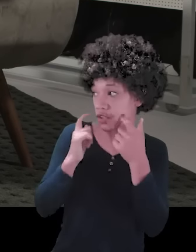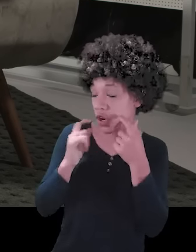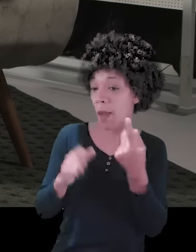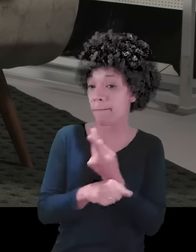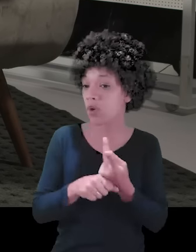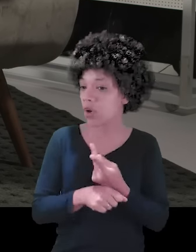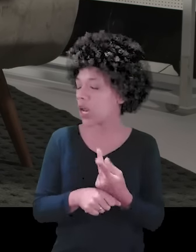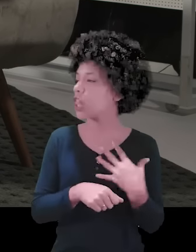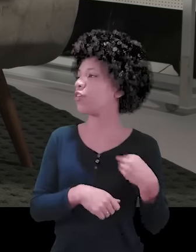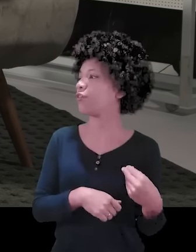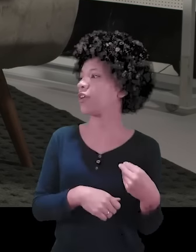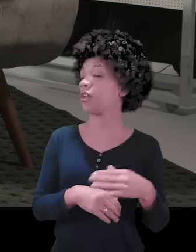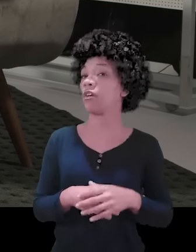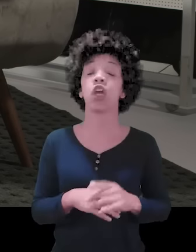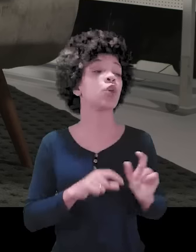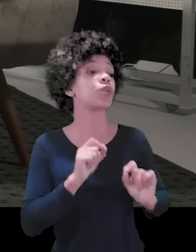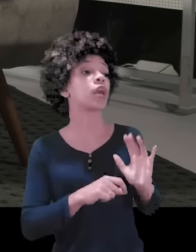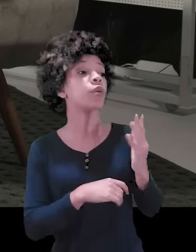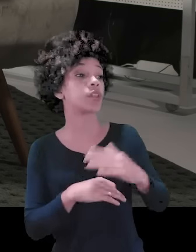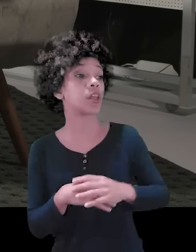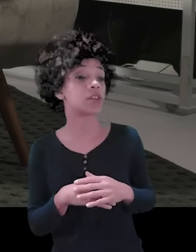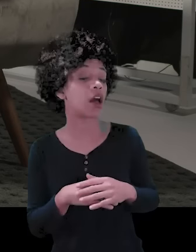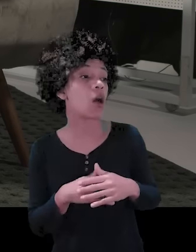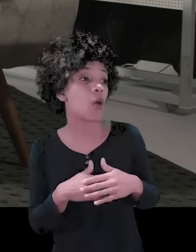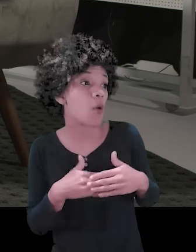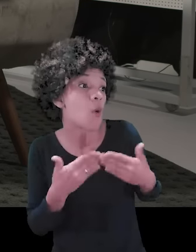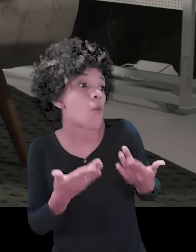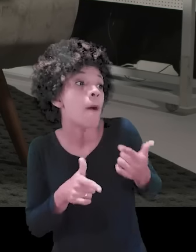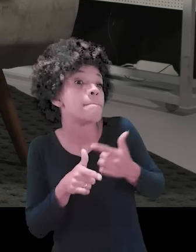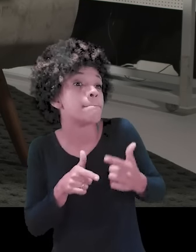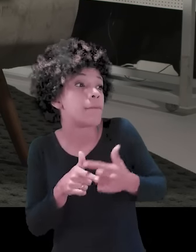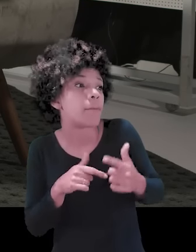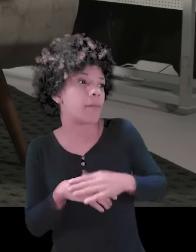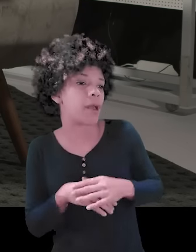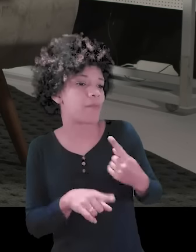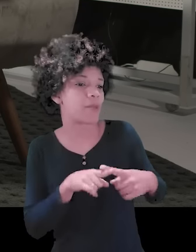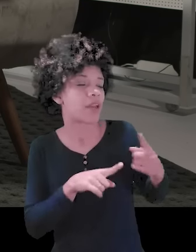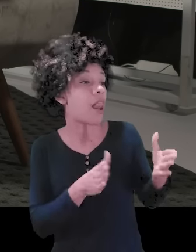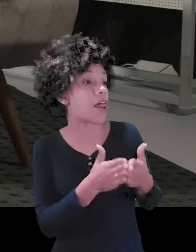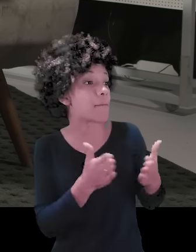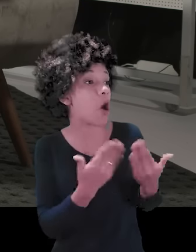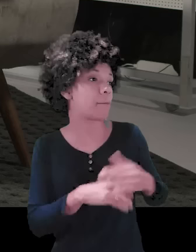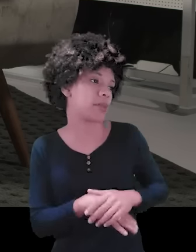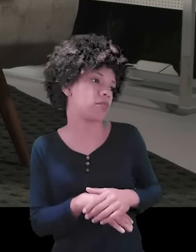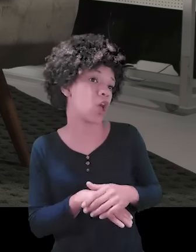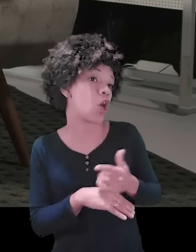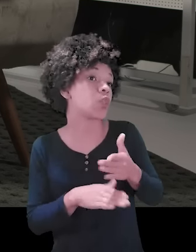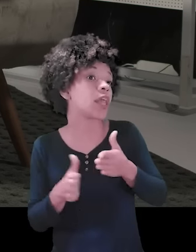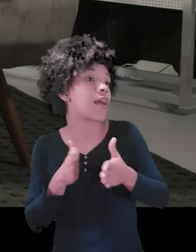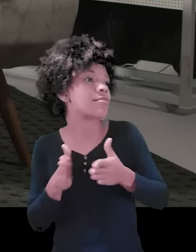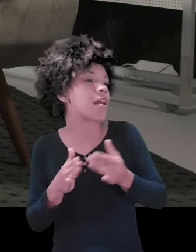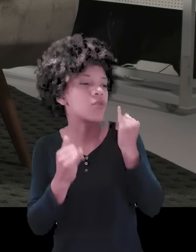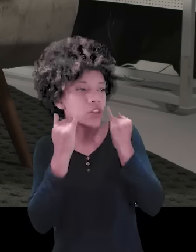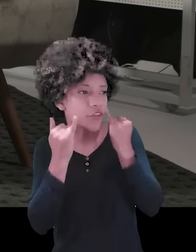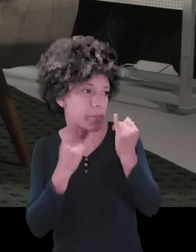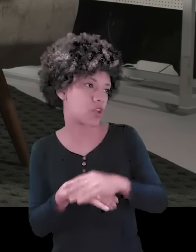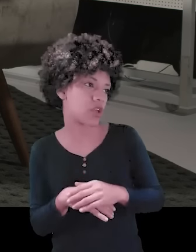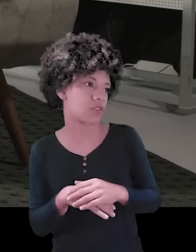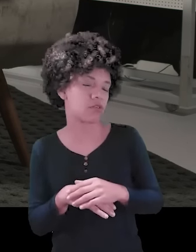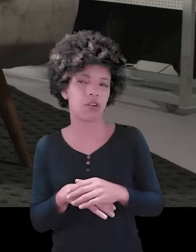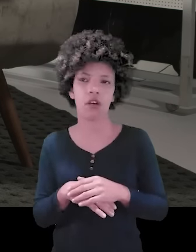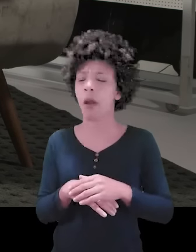e procurando filho até hoje E aí a pinha acontece qual que foi ele que qual que é o problema que ela era pobre ela não tem acesso as